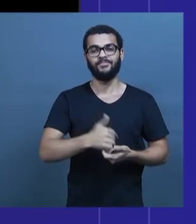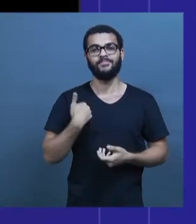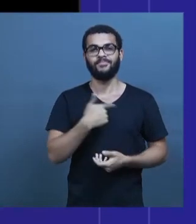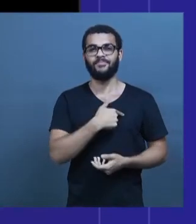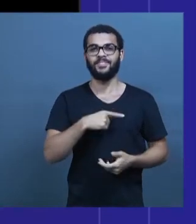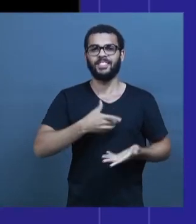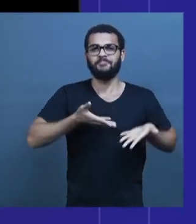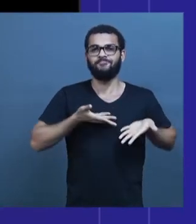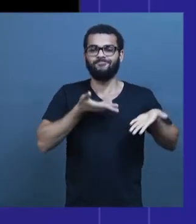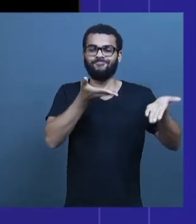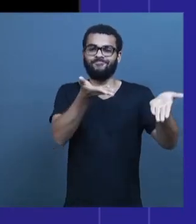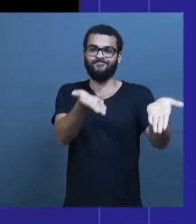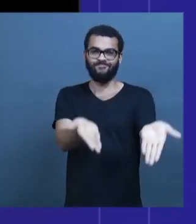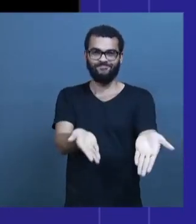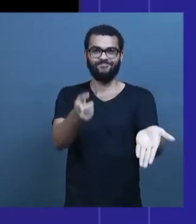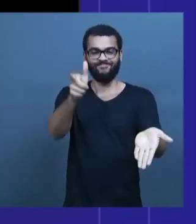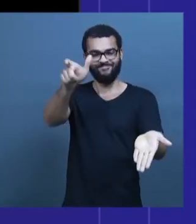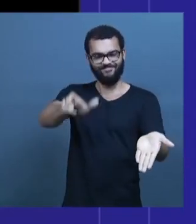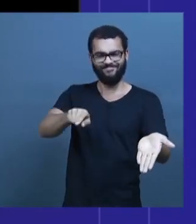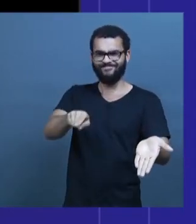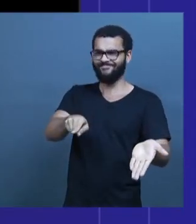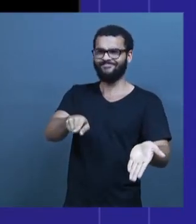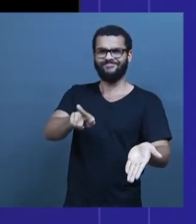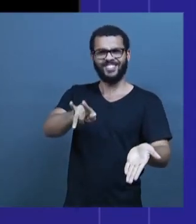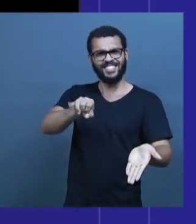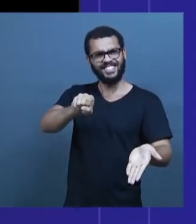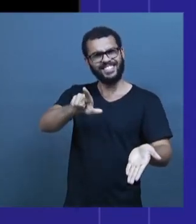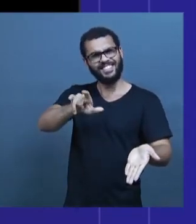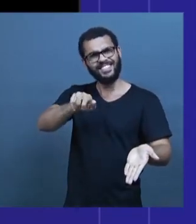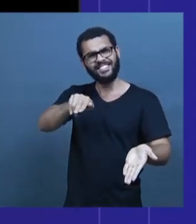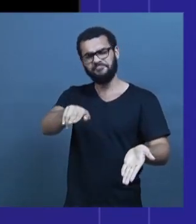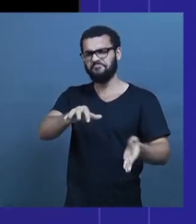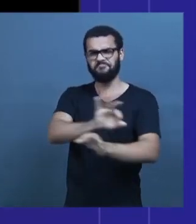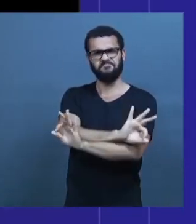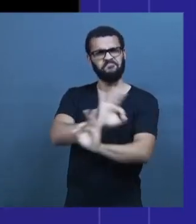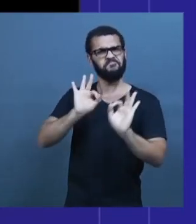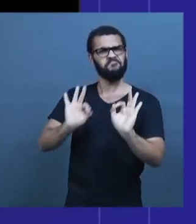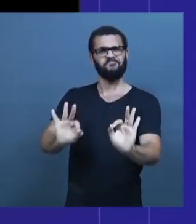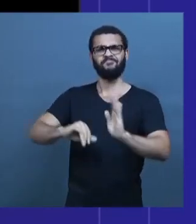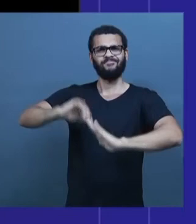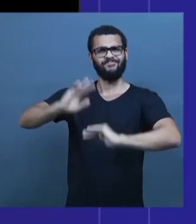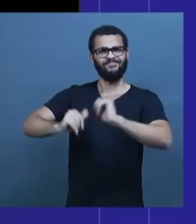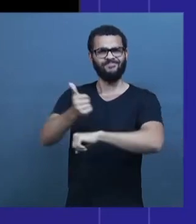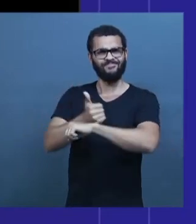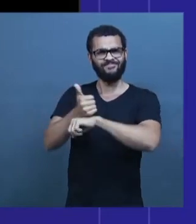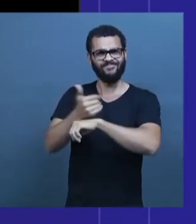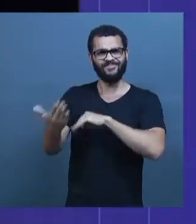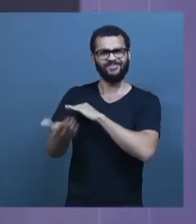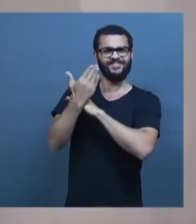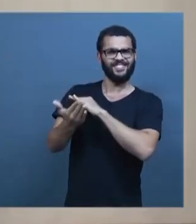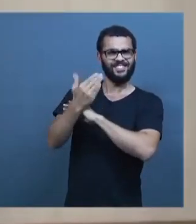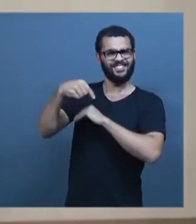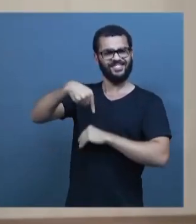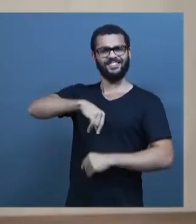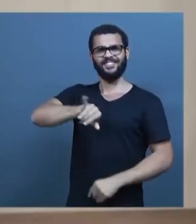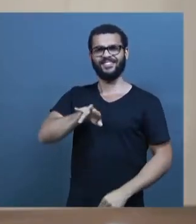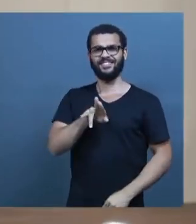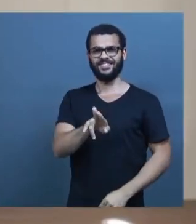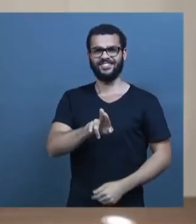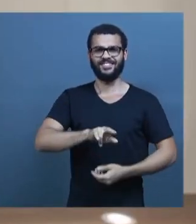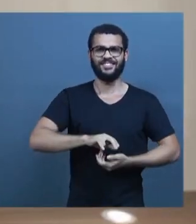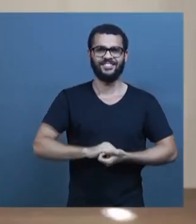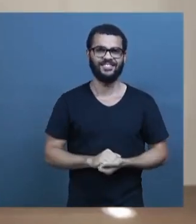singela homenagem a essa excelente profissional que contribuiu e brilhou tanto na telinha da TV